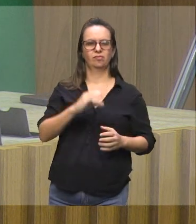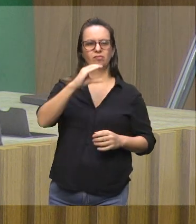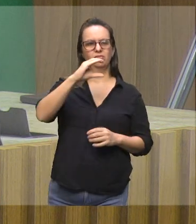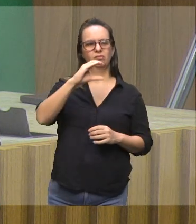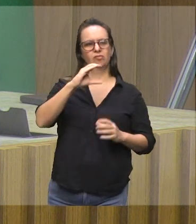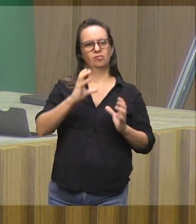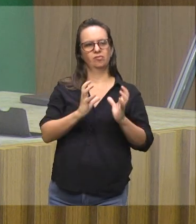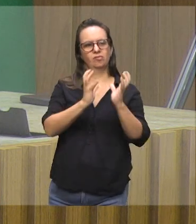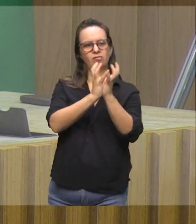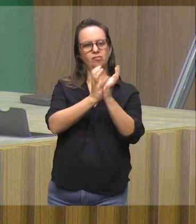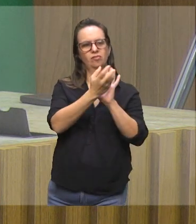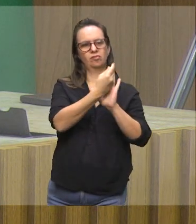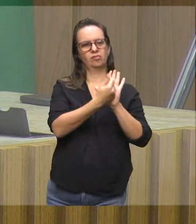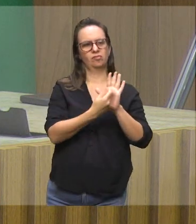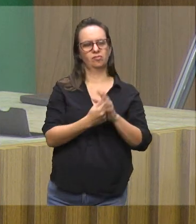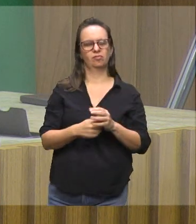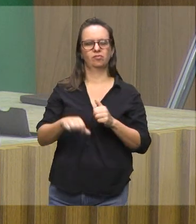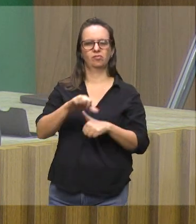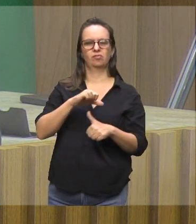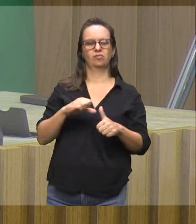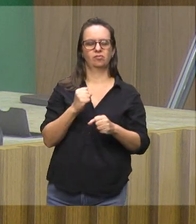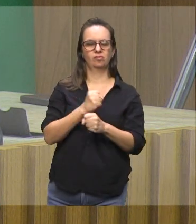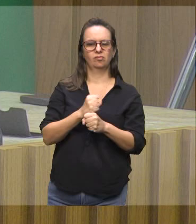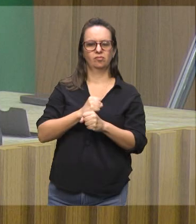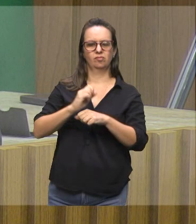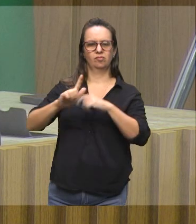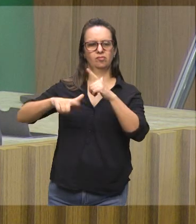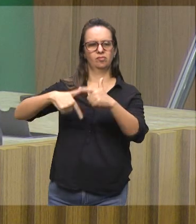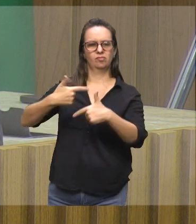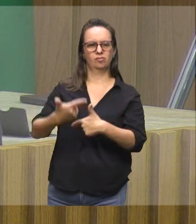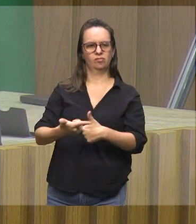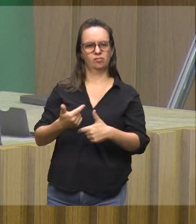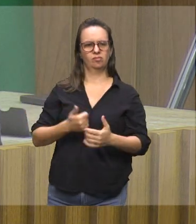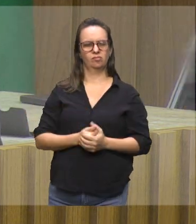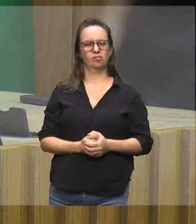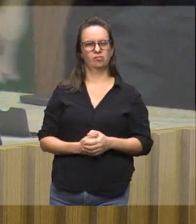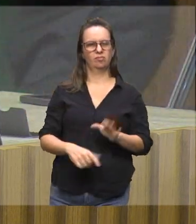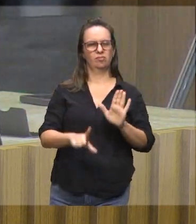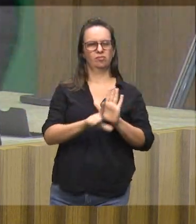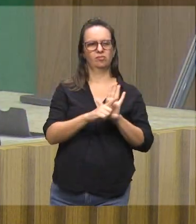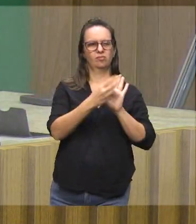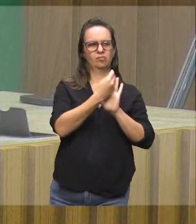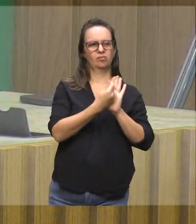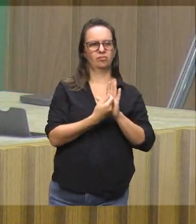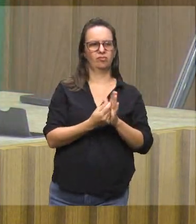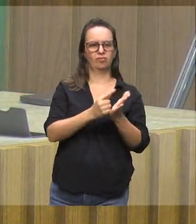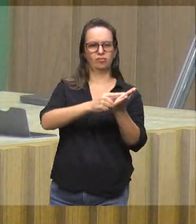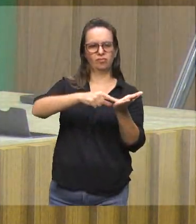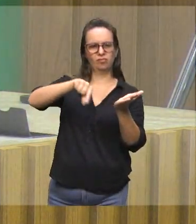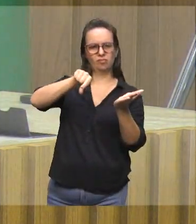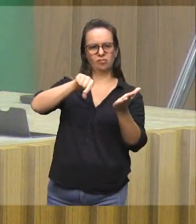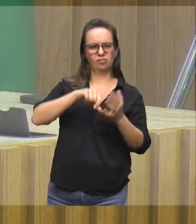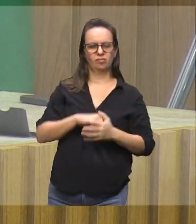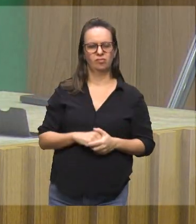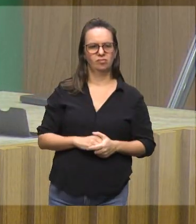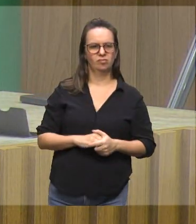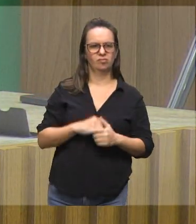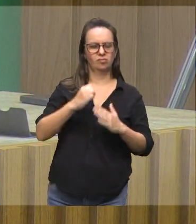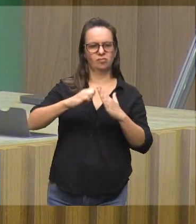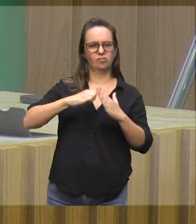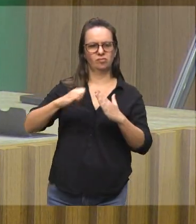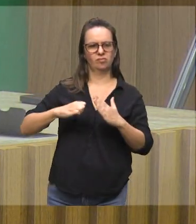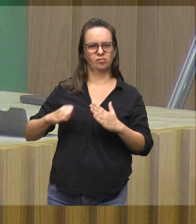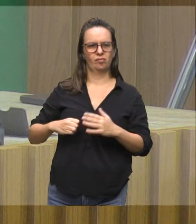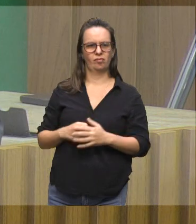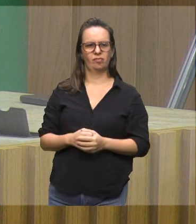aumentar já para o ano que vem, já para a lei orçamentária do ano que vem, essa fatia da emenda impositiva. Então, a gente